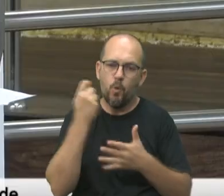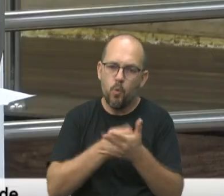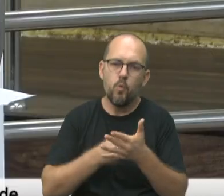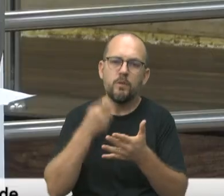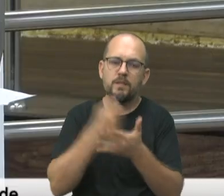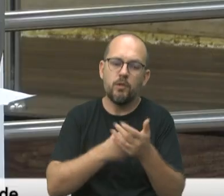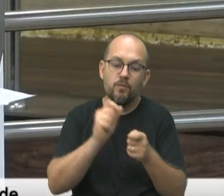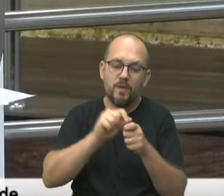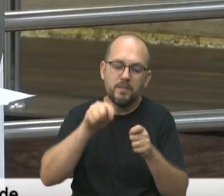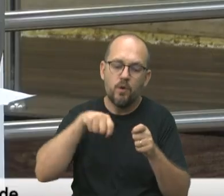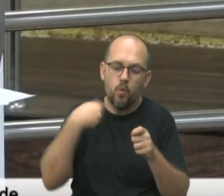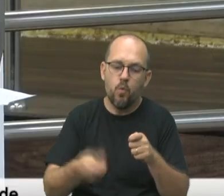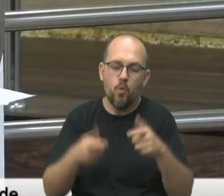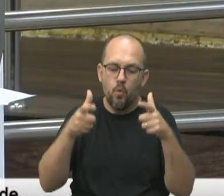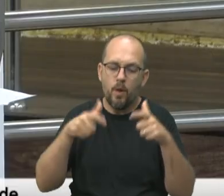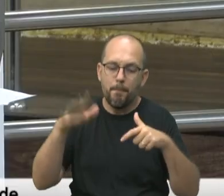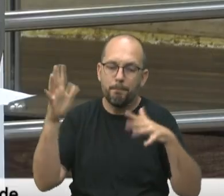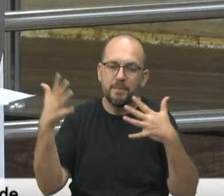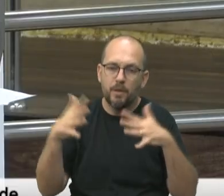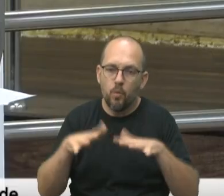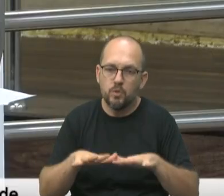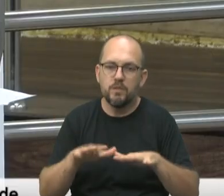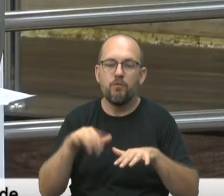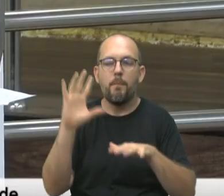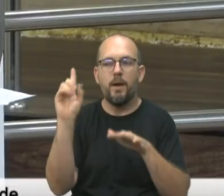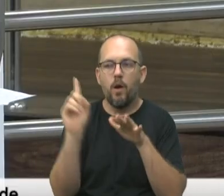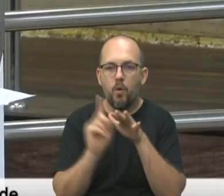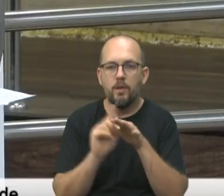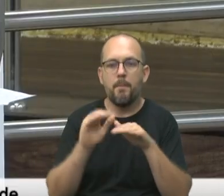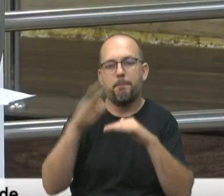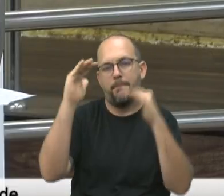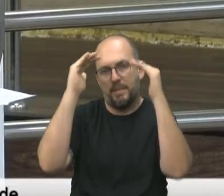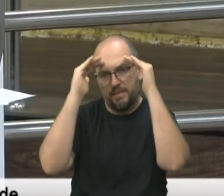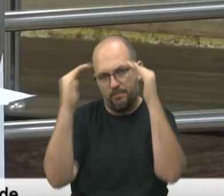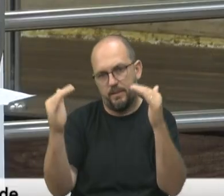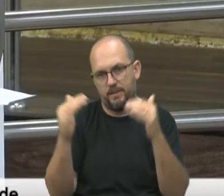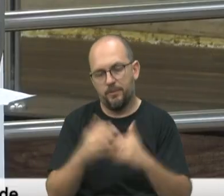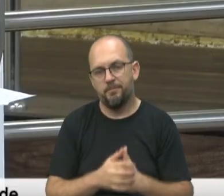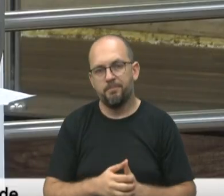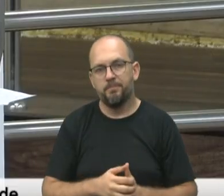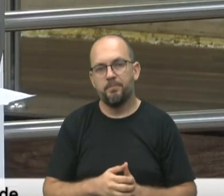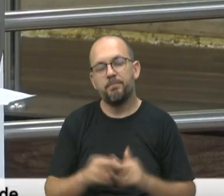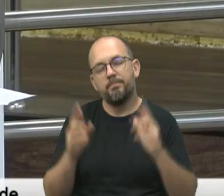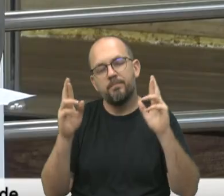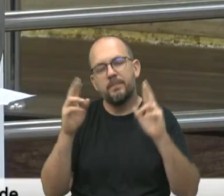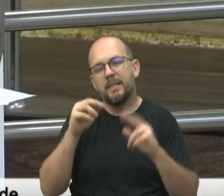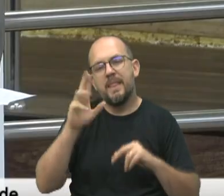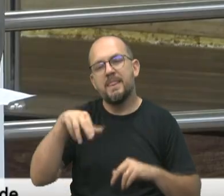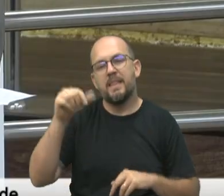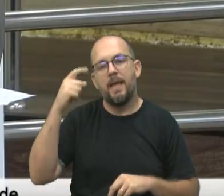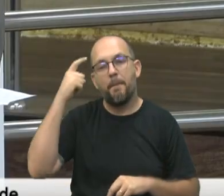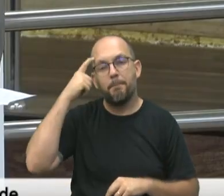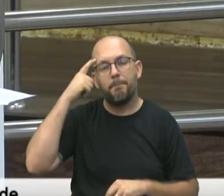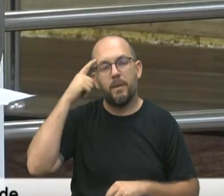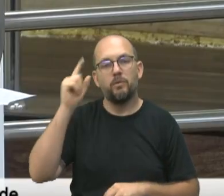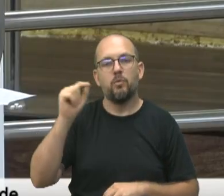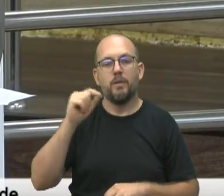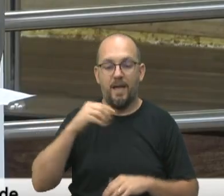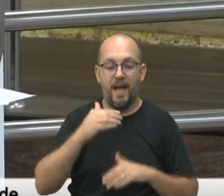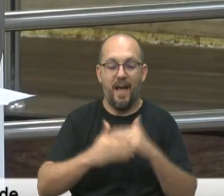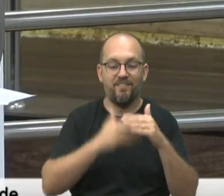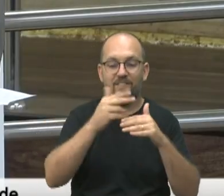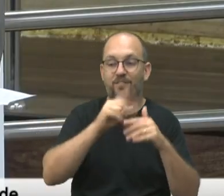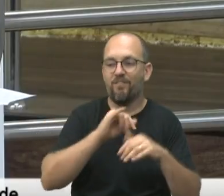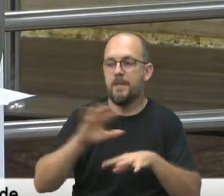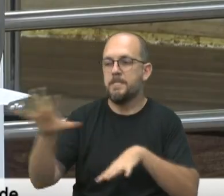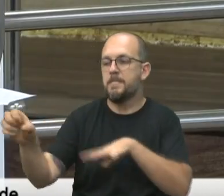cidade mais acolhedora, mais inclusiva, mais respeitosa. E que ninguém pense que o nosso avanço vai tirar nada deles.